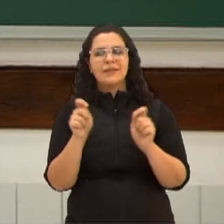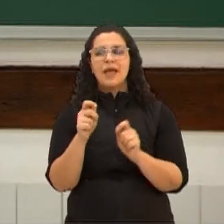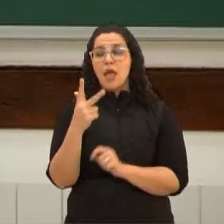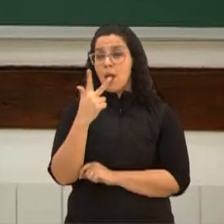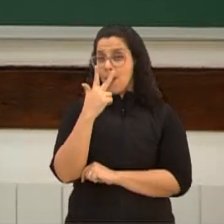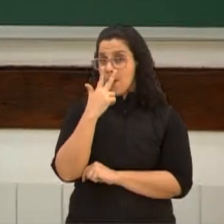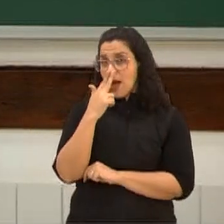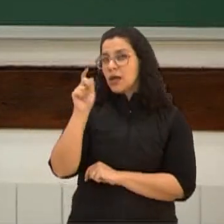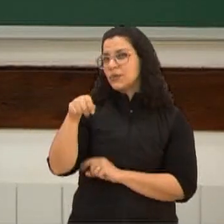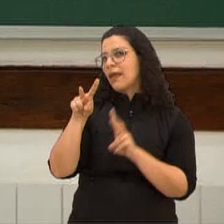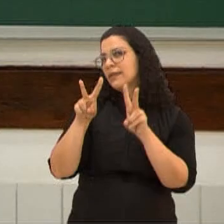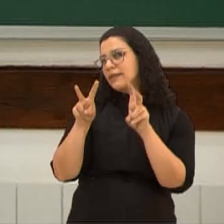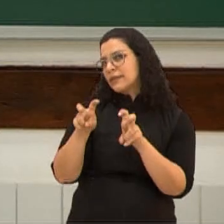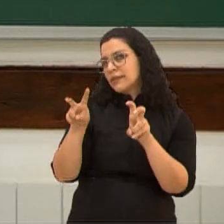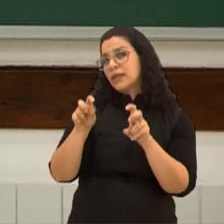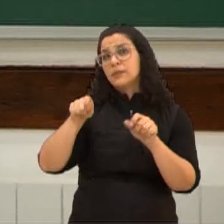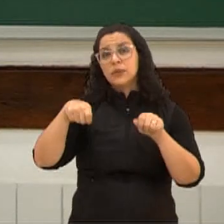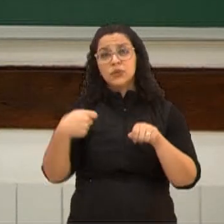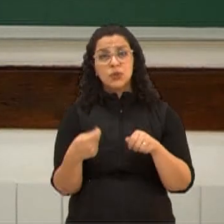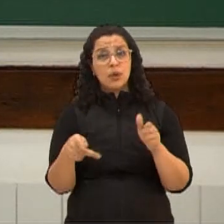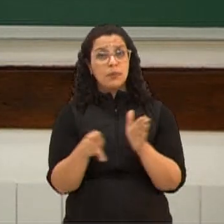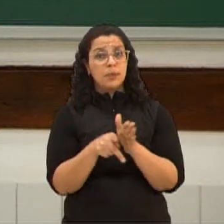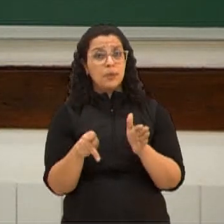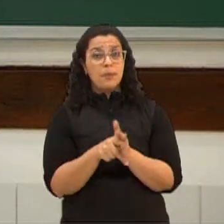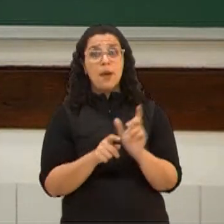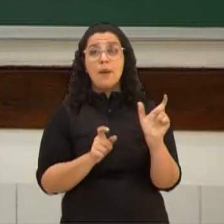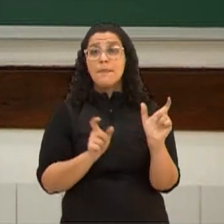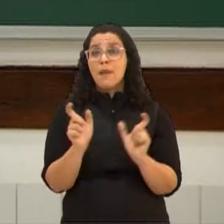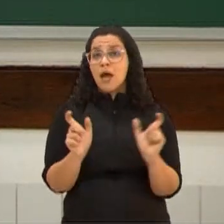de tema a partir de algumas